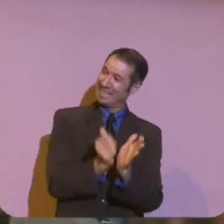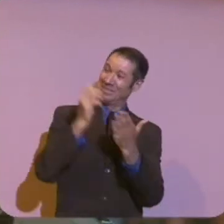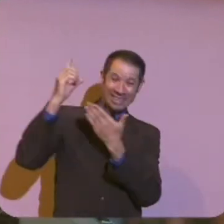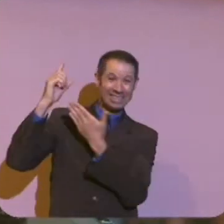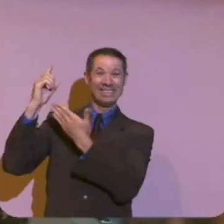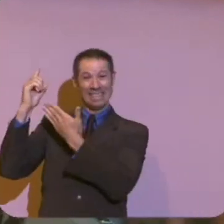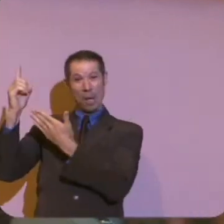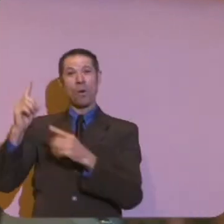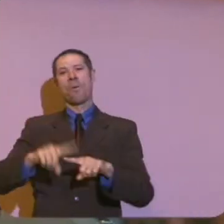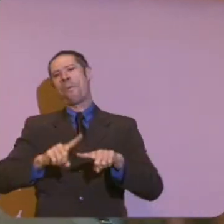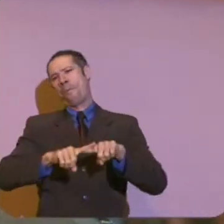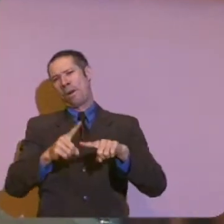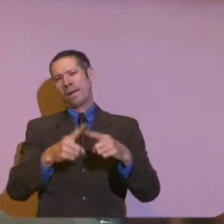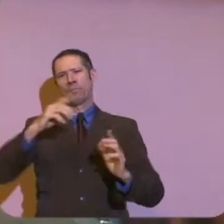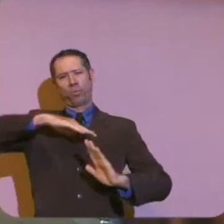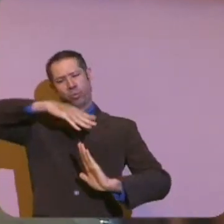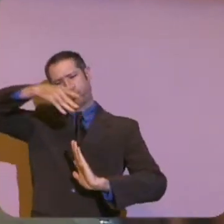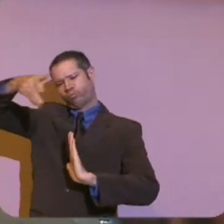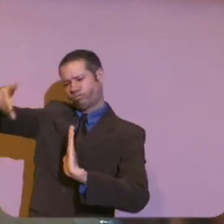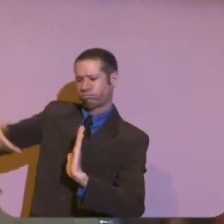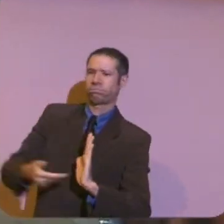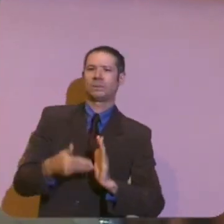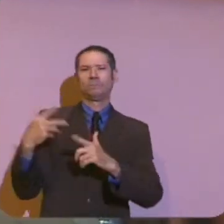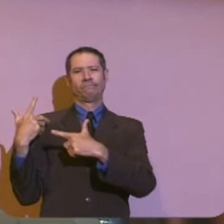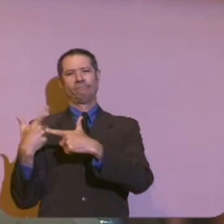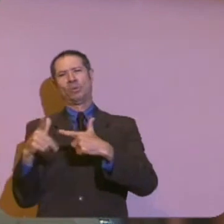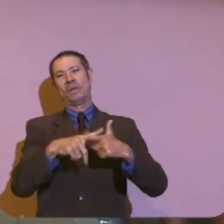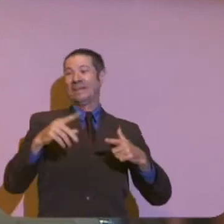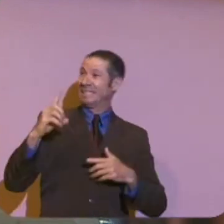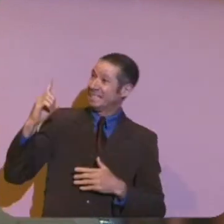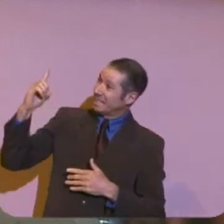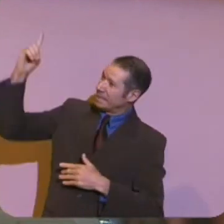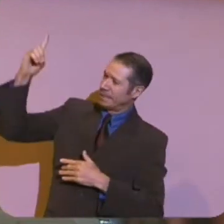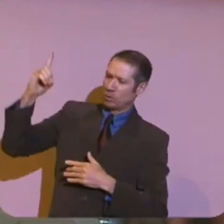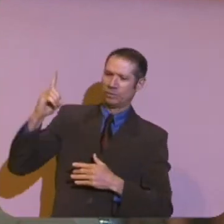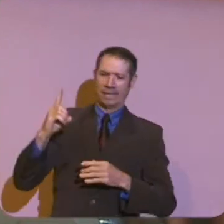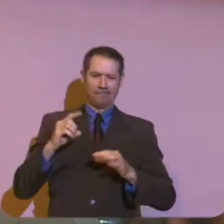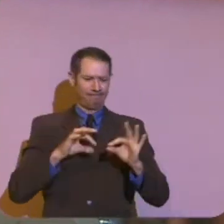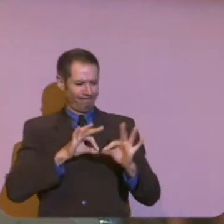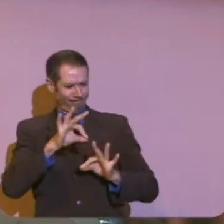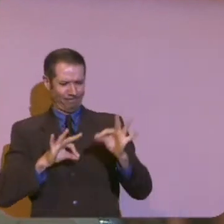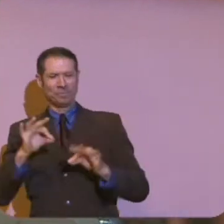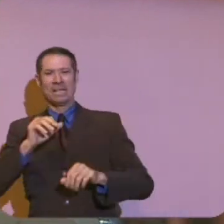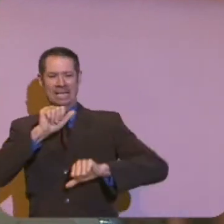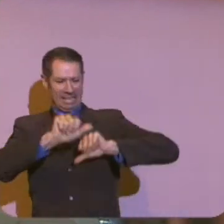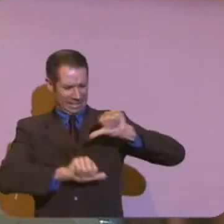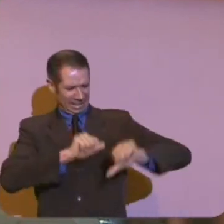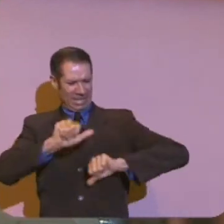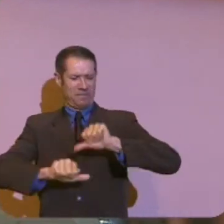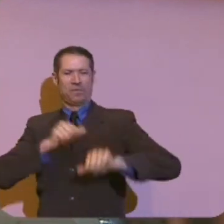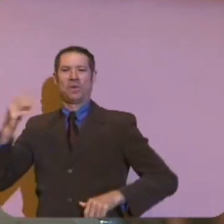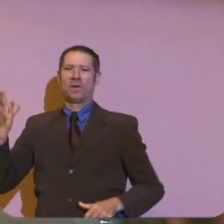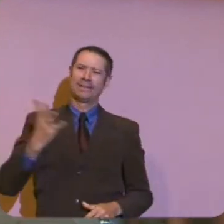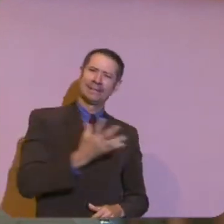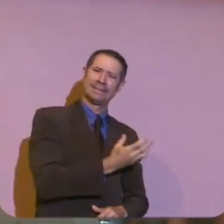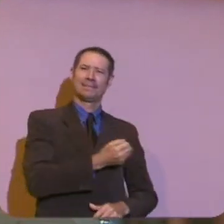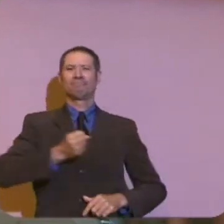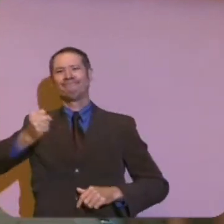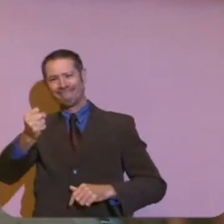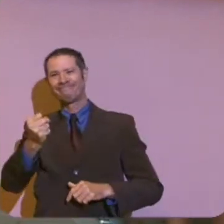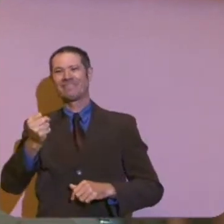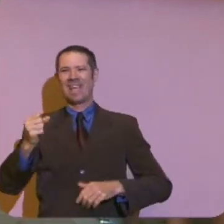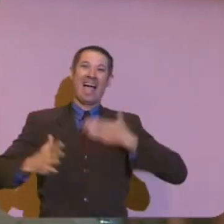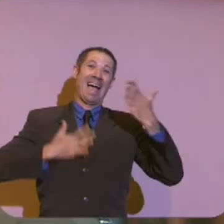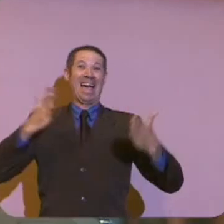é? Porque no meio de toda essa situação, Deus está fazendo essa obra de transformação, de salvação, e a gente